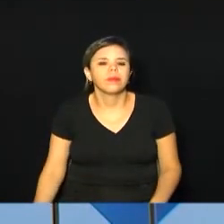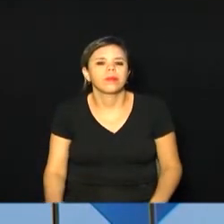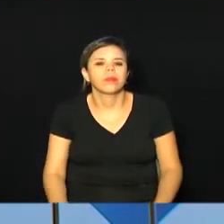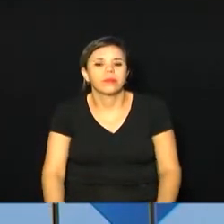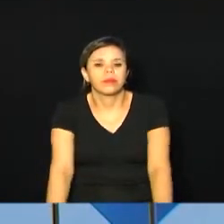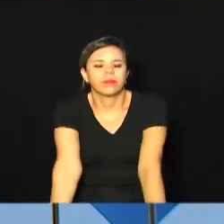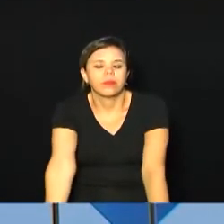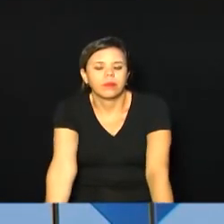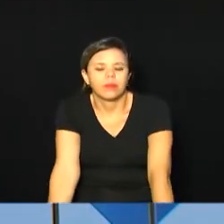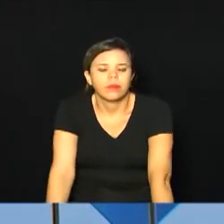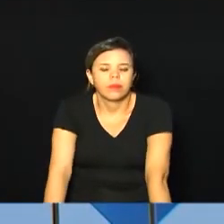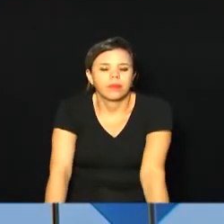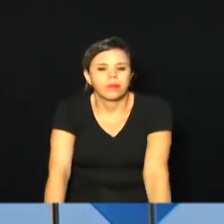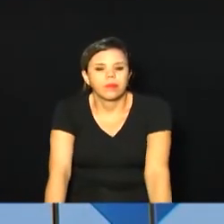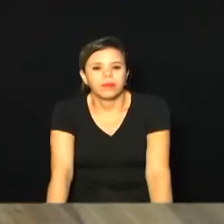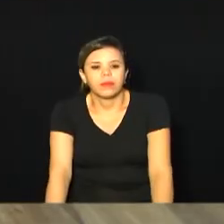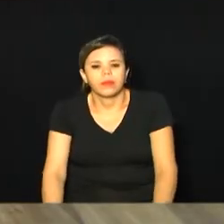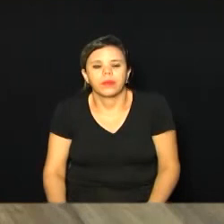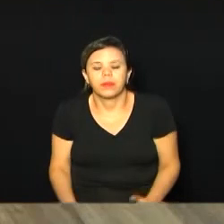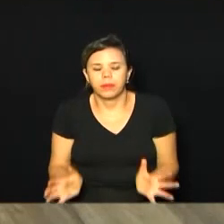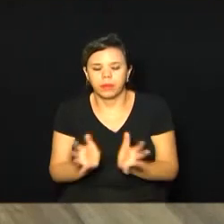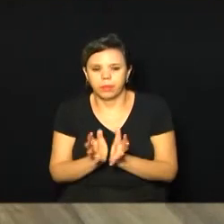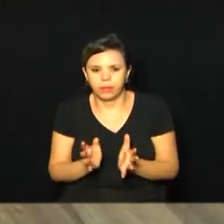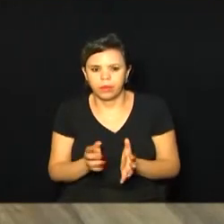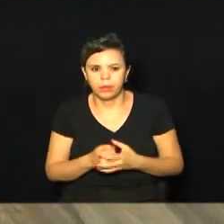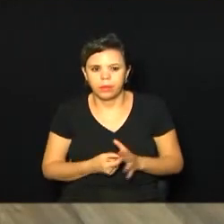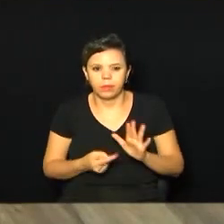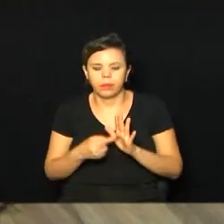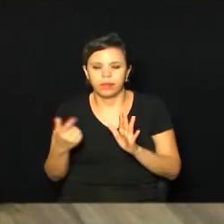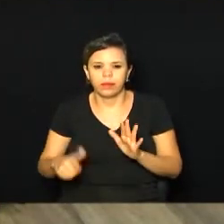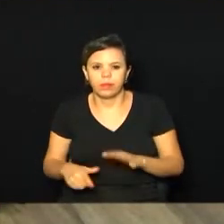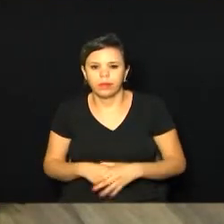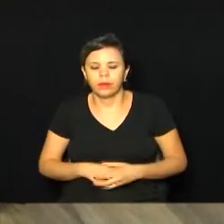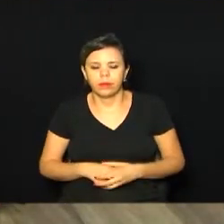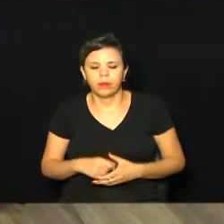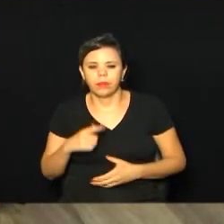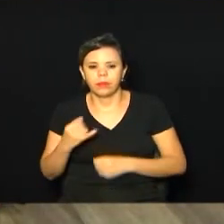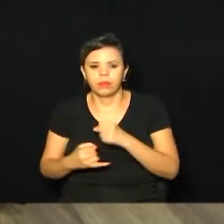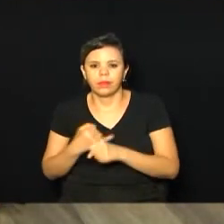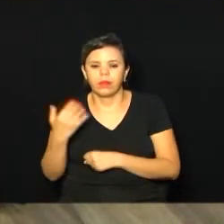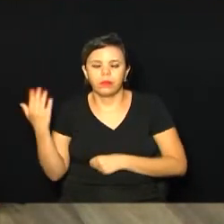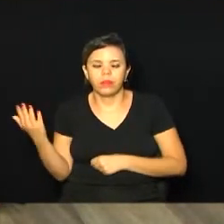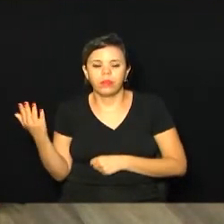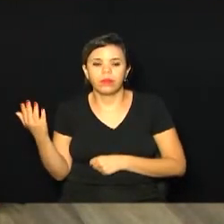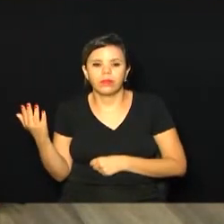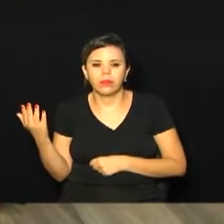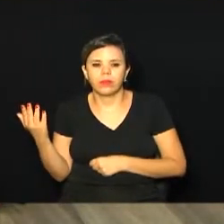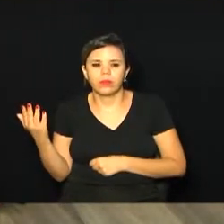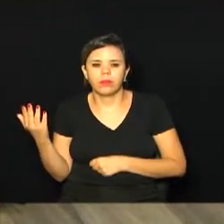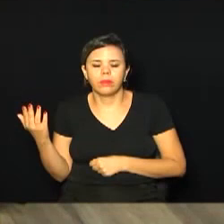comissão também. E olha, e uma das comissões, inclusive, vamos mostrar de novo, Vamos, Gabriel? A gente tem aqui no site, no